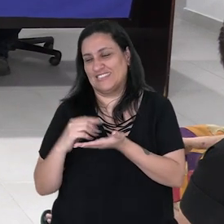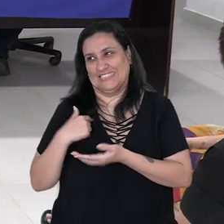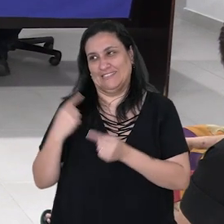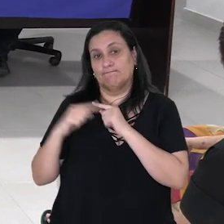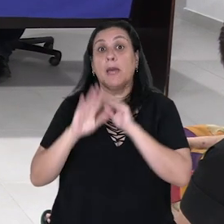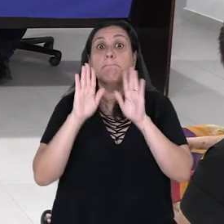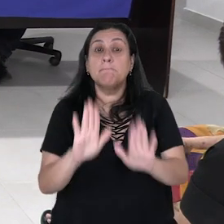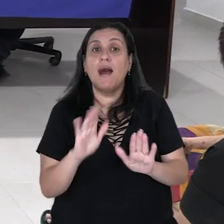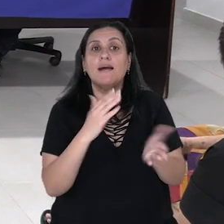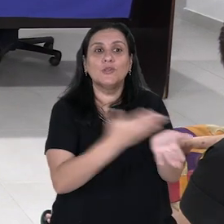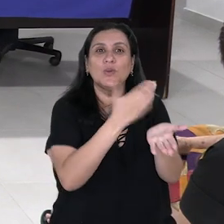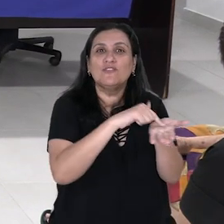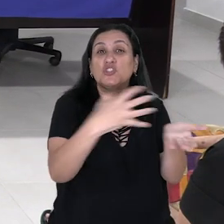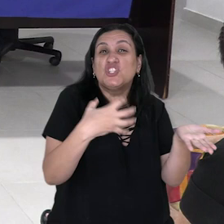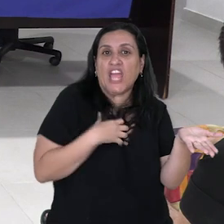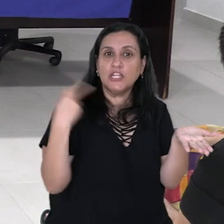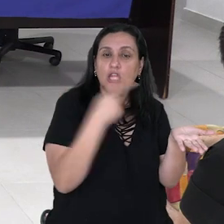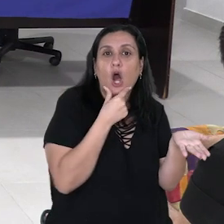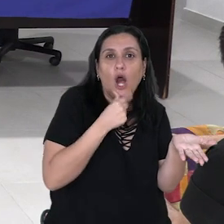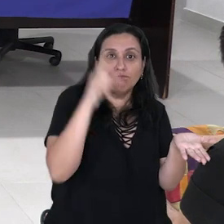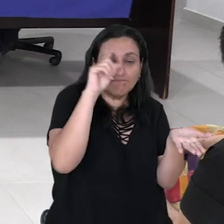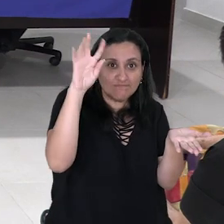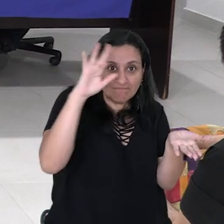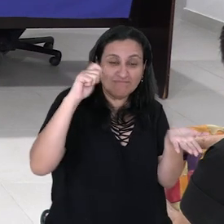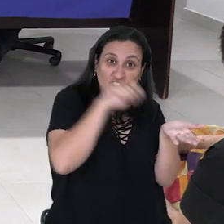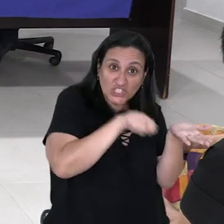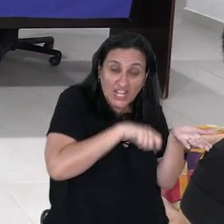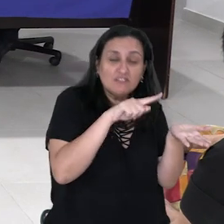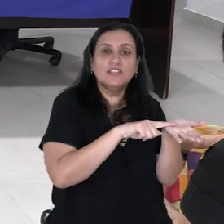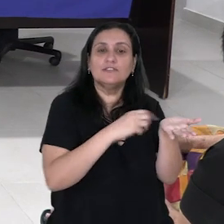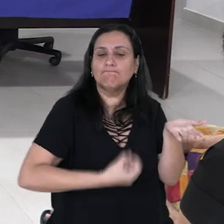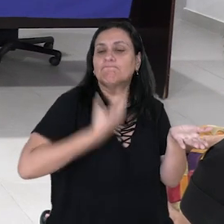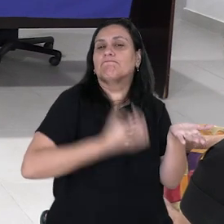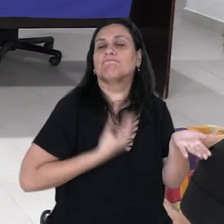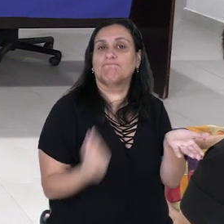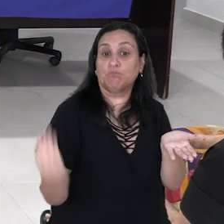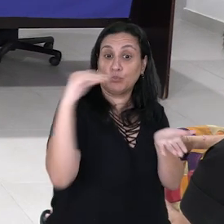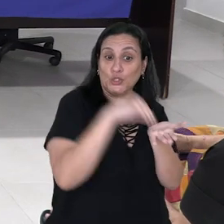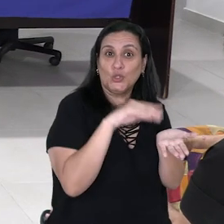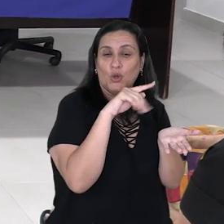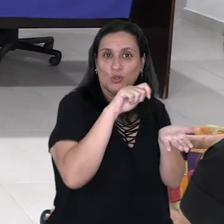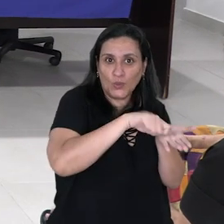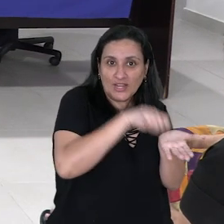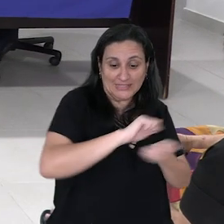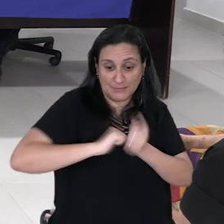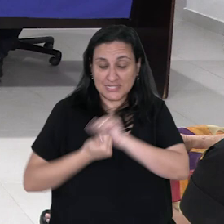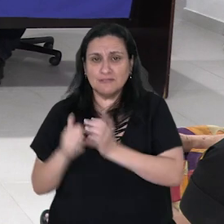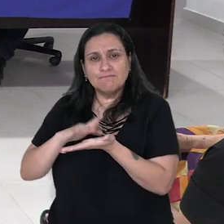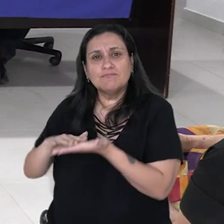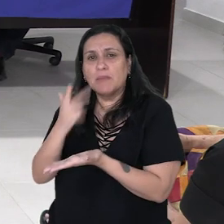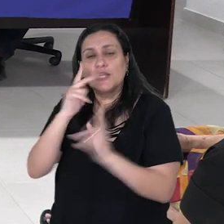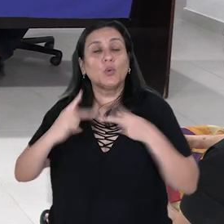mesma coisa. Mas a forma que o livro falou sobre a vida dele, as pessoas que trabalhavam com ele, tornou o livro